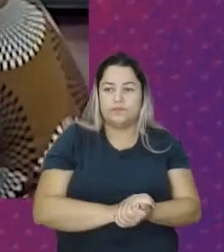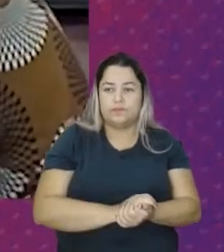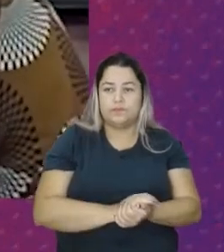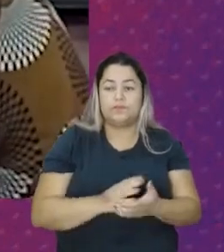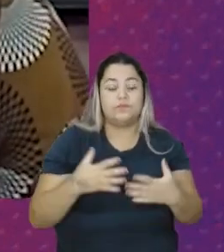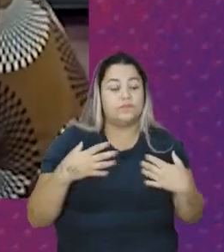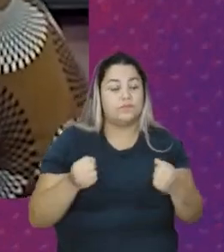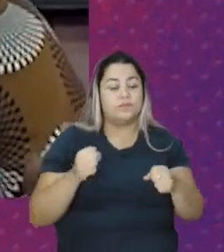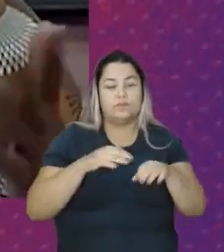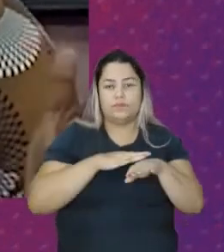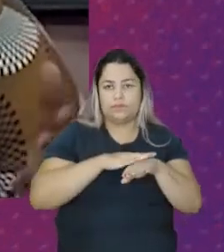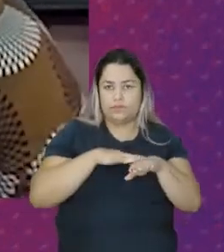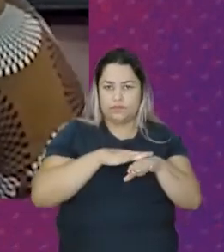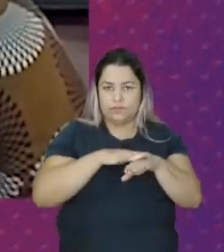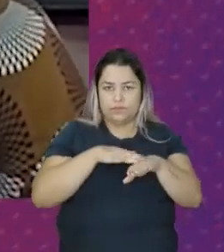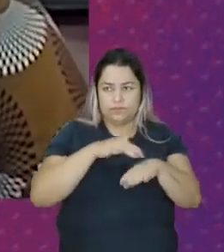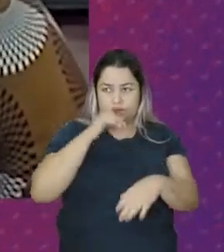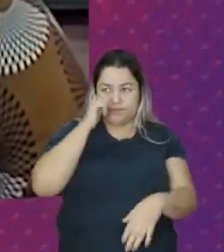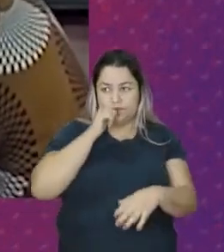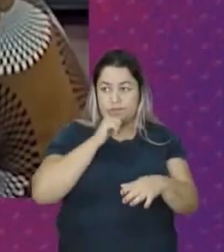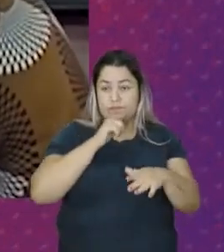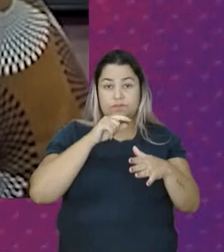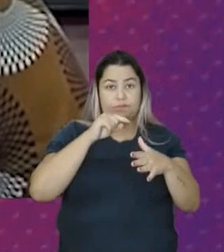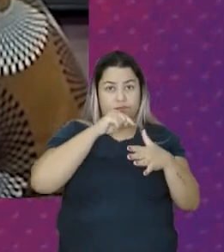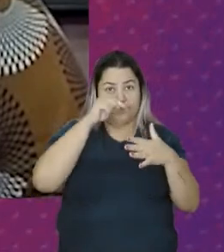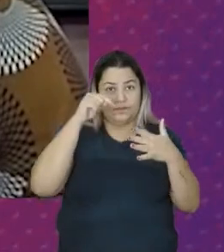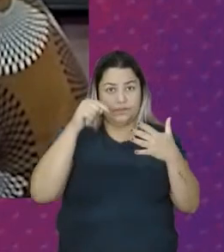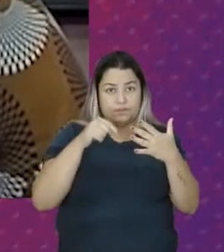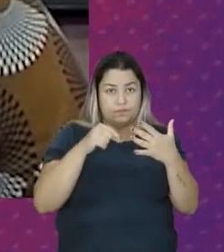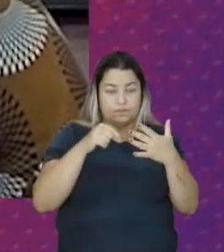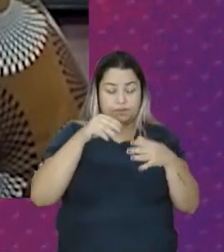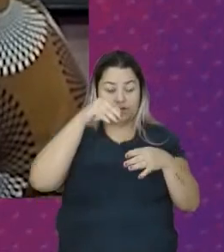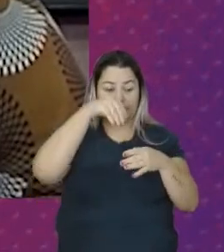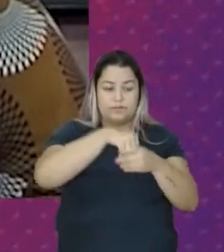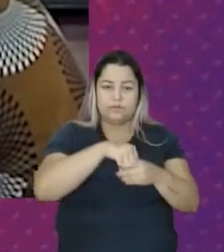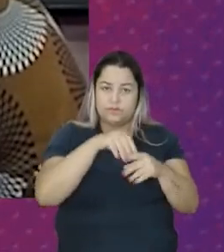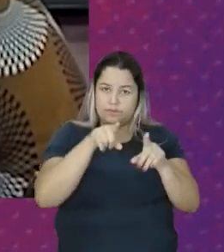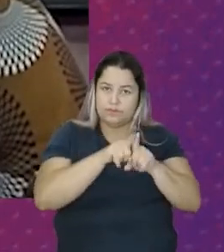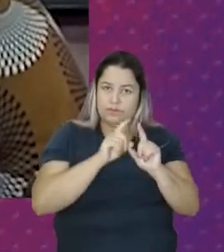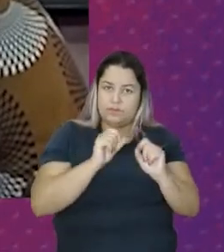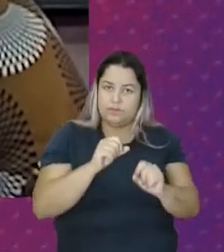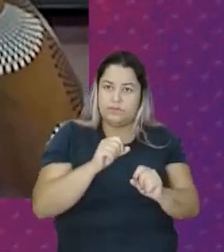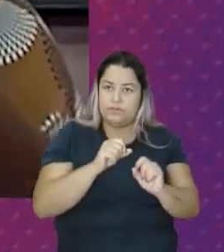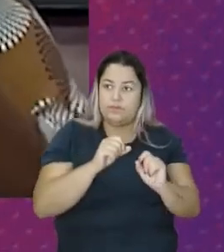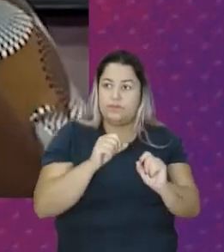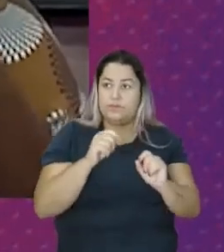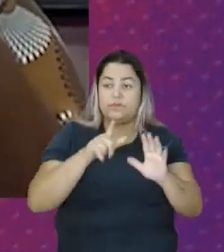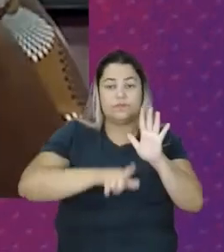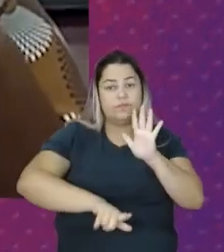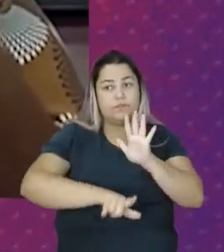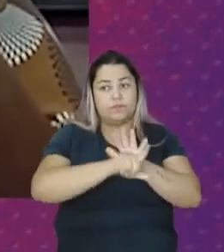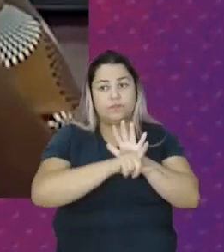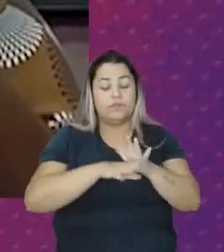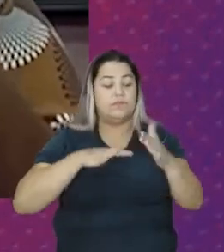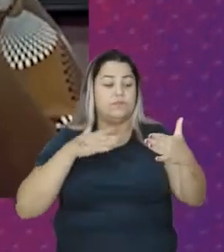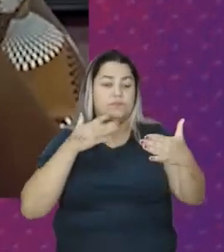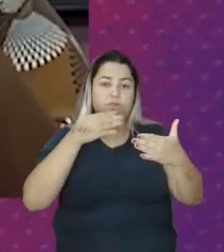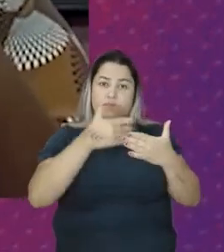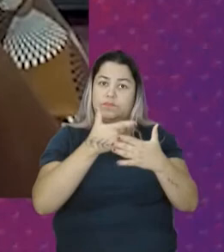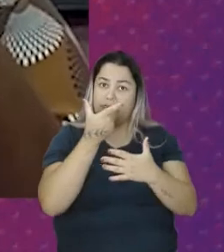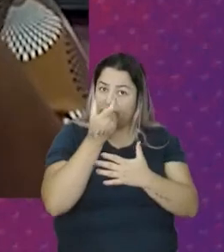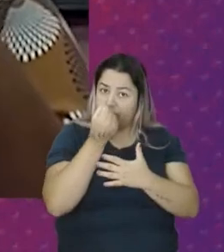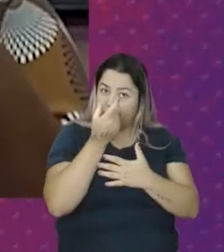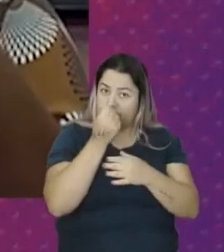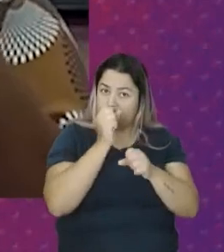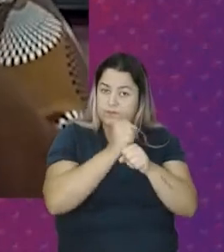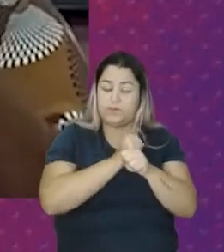aqui conversar no Elas por Elas sobre a Lei 10.639, seus avanços, 20